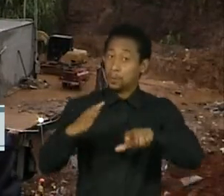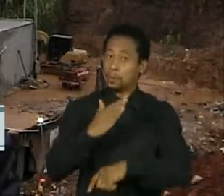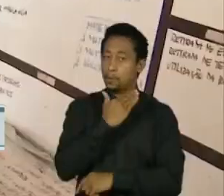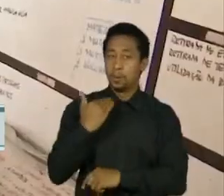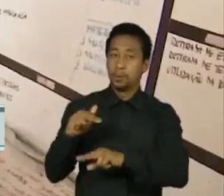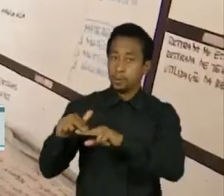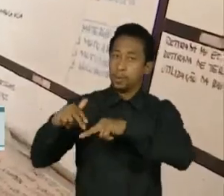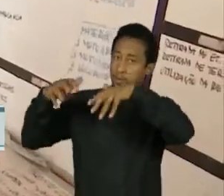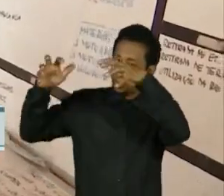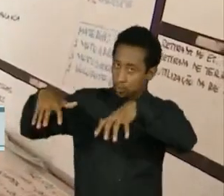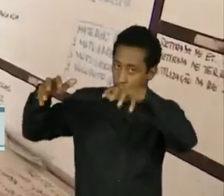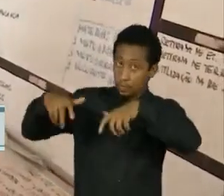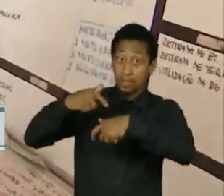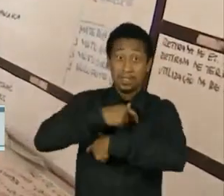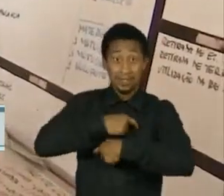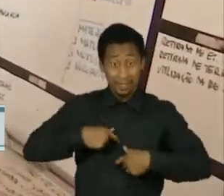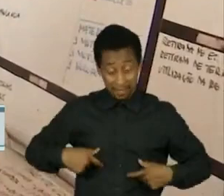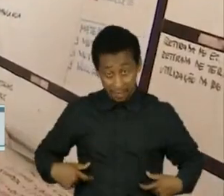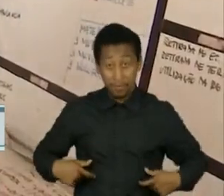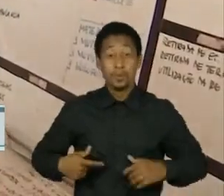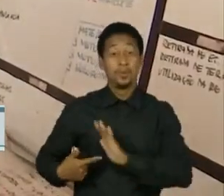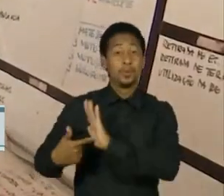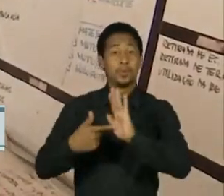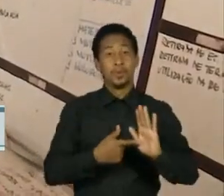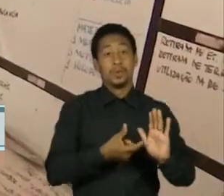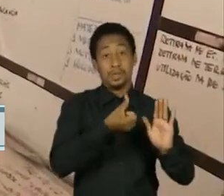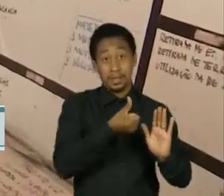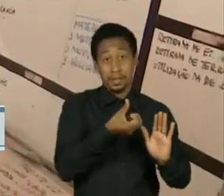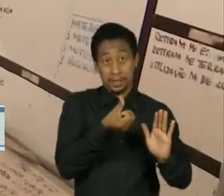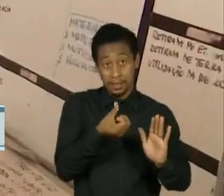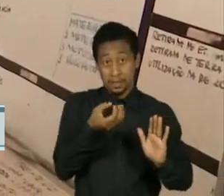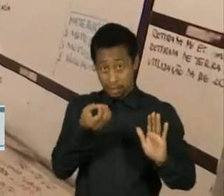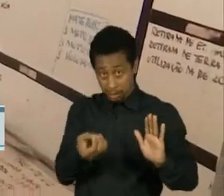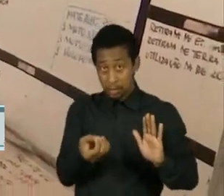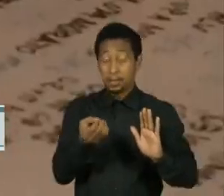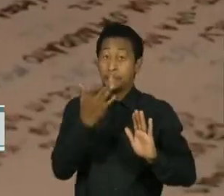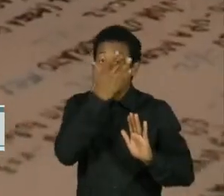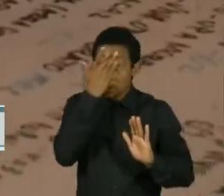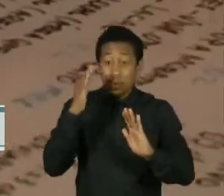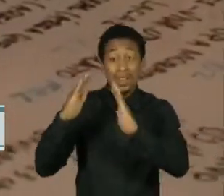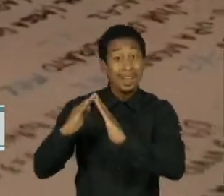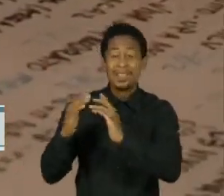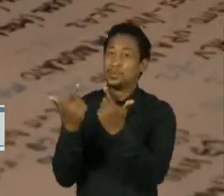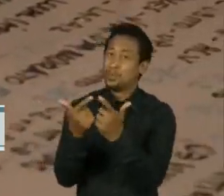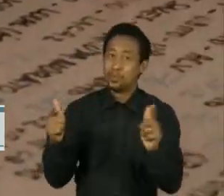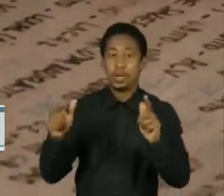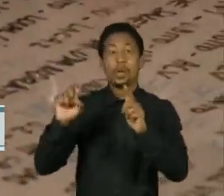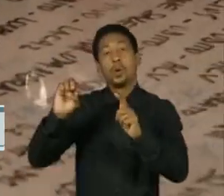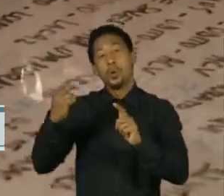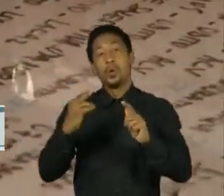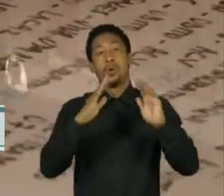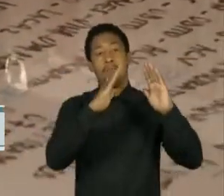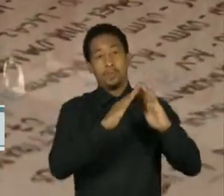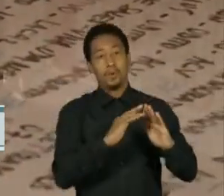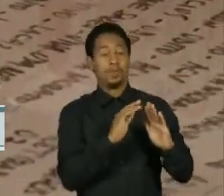Civil, 660 famílias desabrigadas ou desalojadas que estão em abrigos ou casas de parentes.